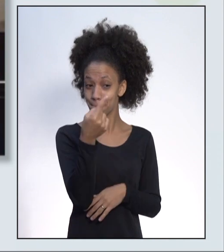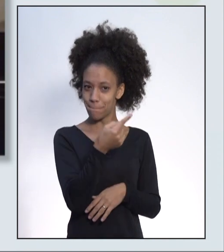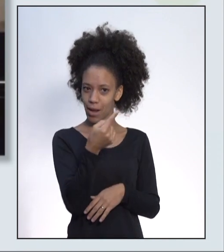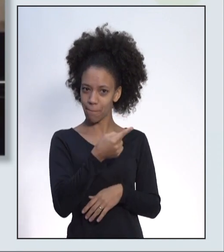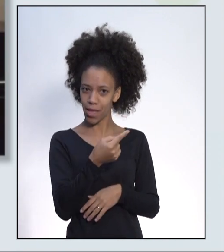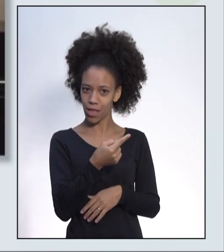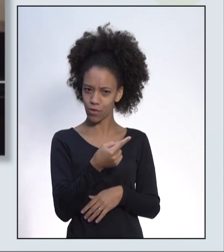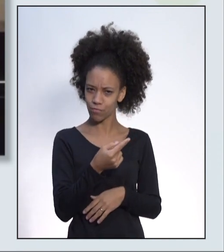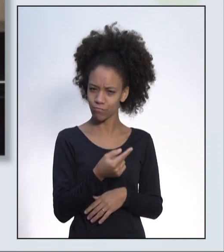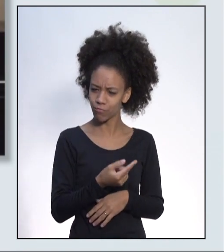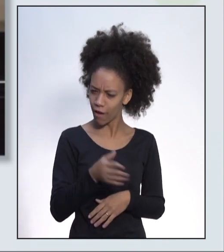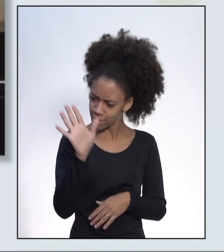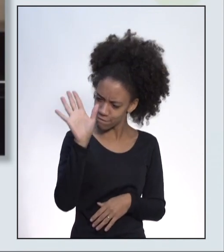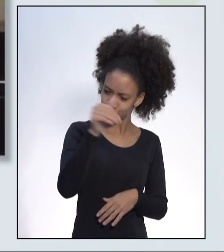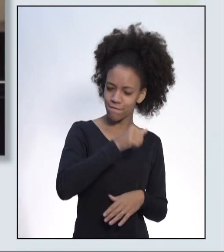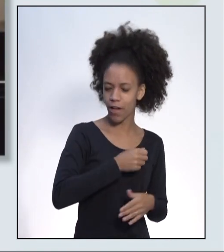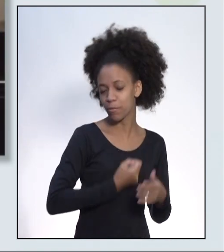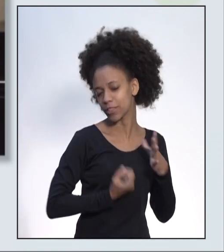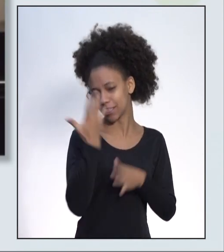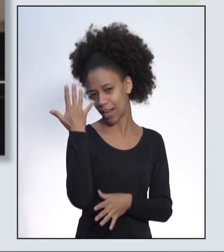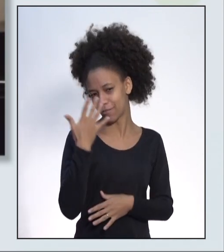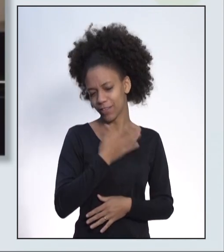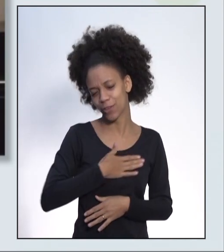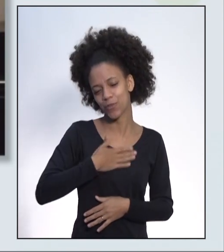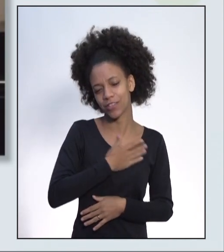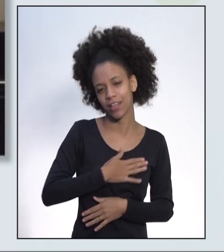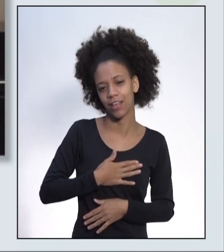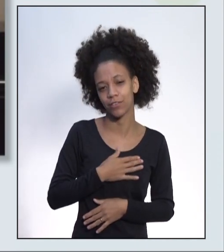Criar. Eu espero que você tenha gostado,